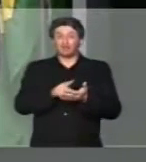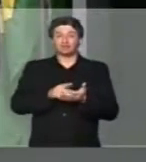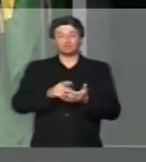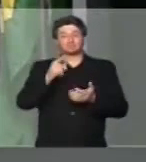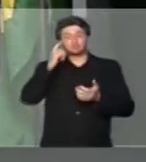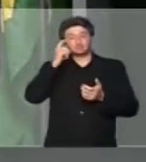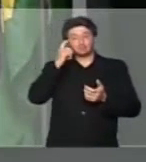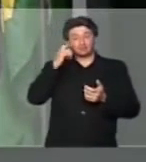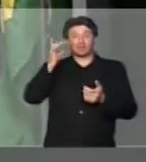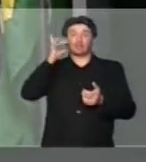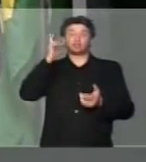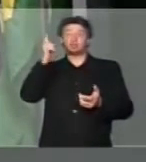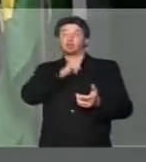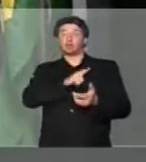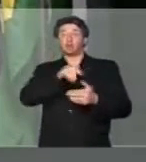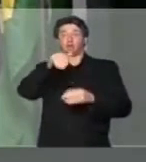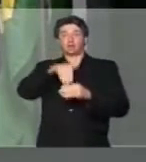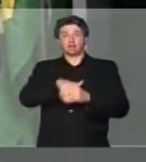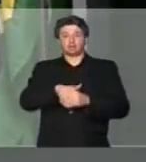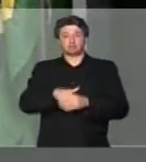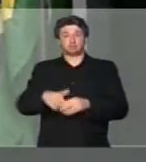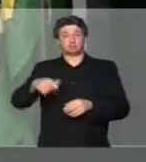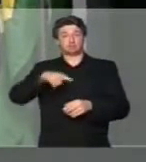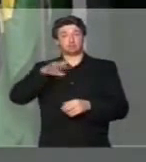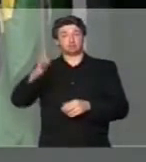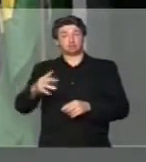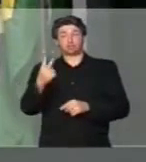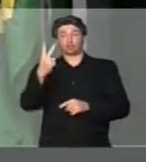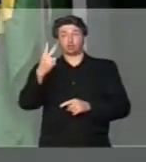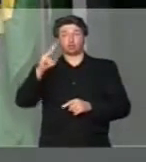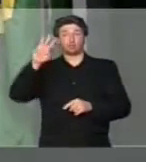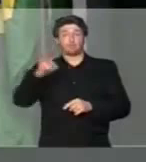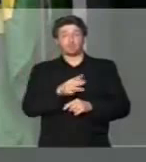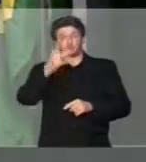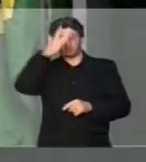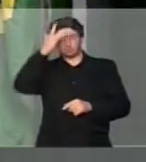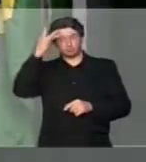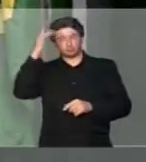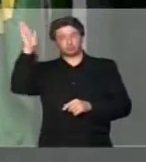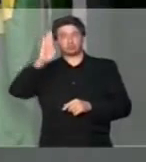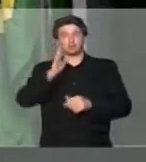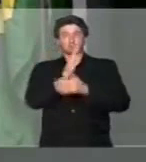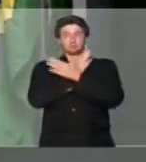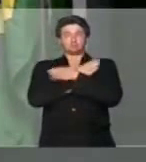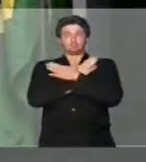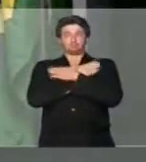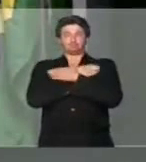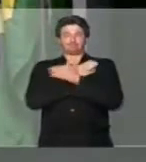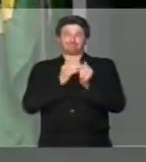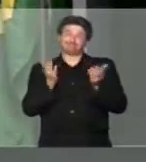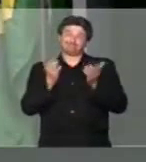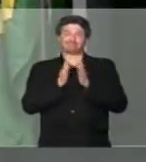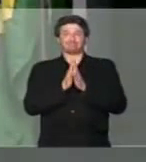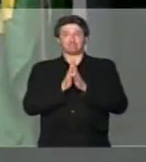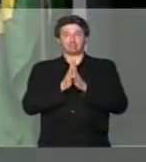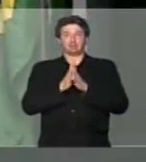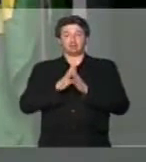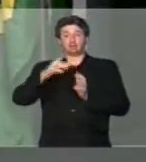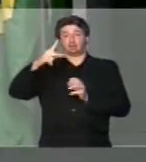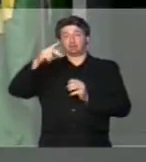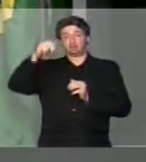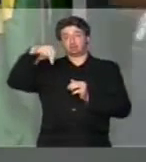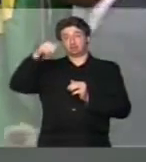que Dilma venceu as eleições, já são 2 milhões de brasileiros desempregados. E o